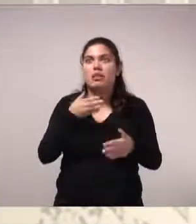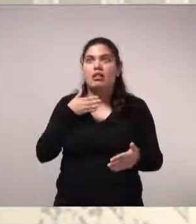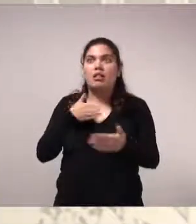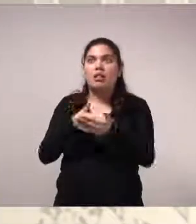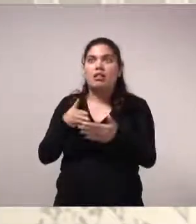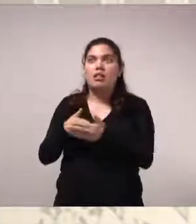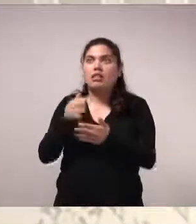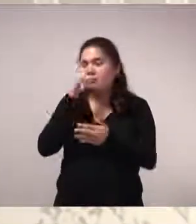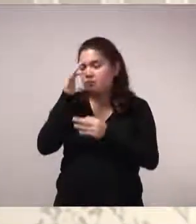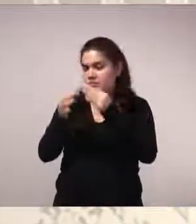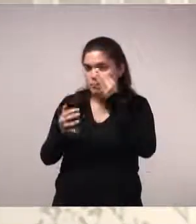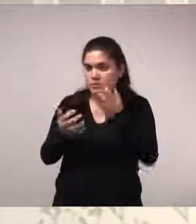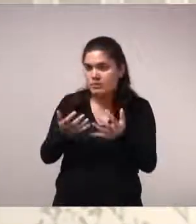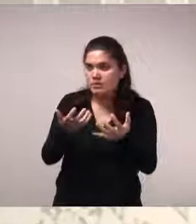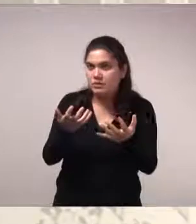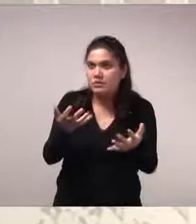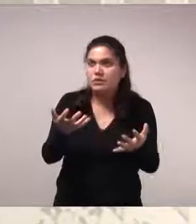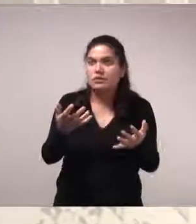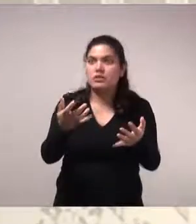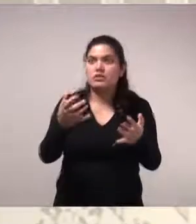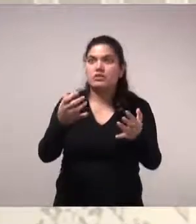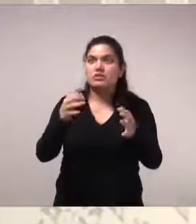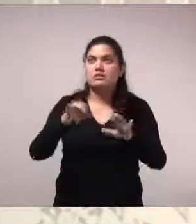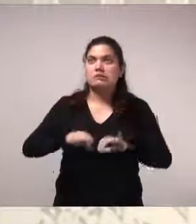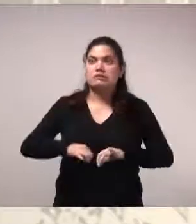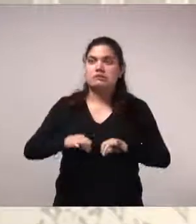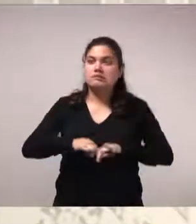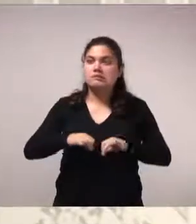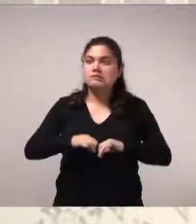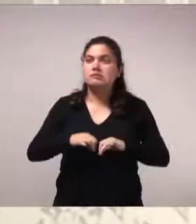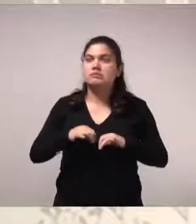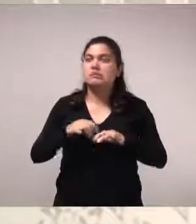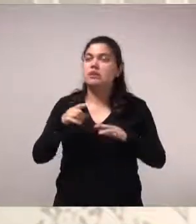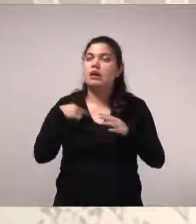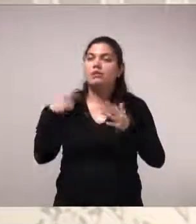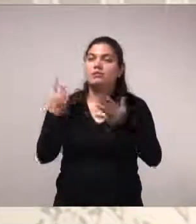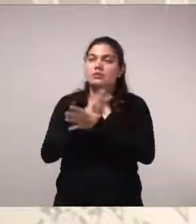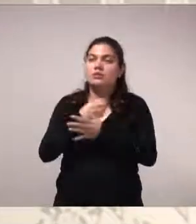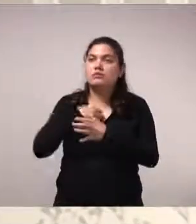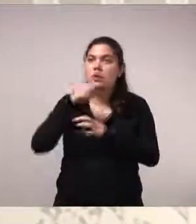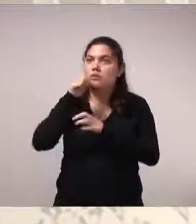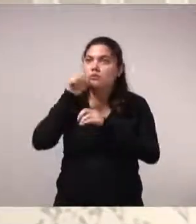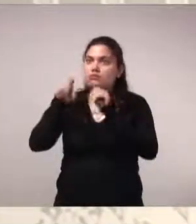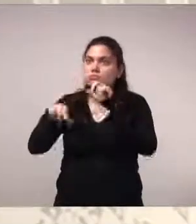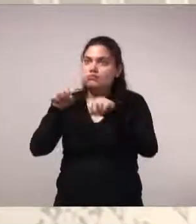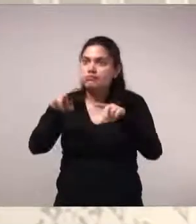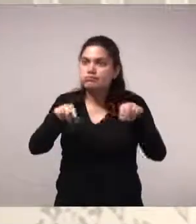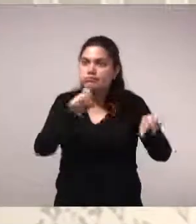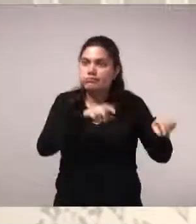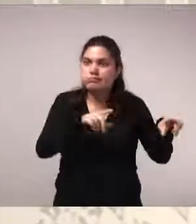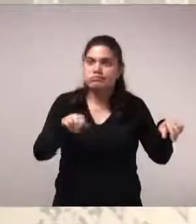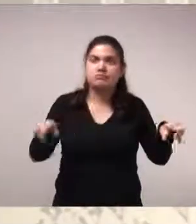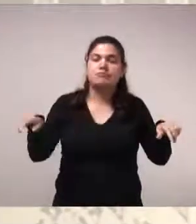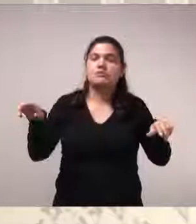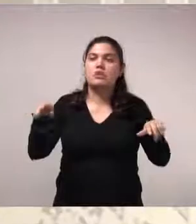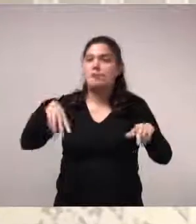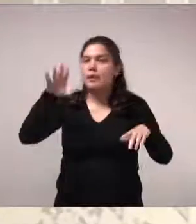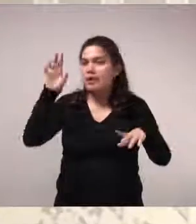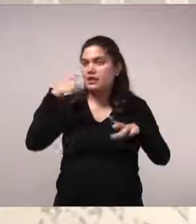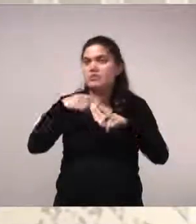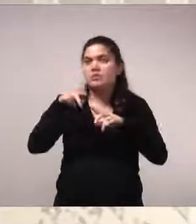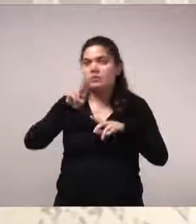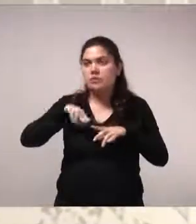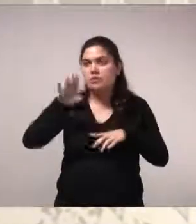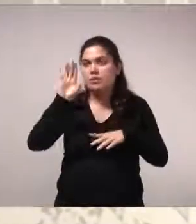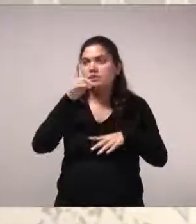plantas, que elas estavam sofrendo estresse hídrico. Então, nós temos que irrigar um pouco mais as plantas e nós decidimos consumir um pouco